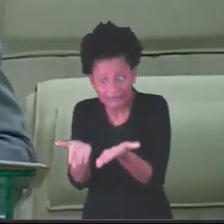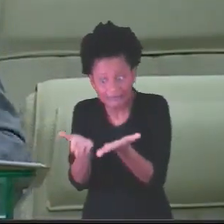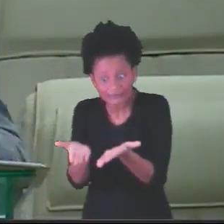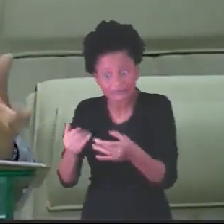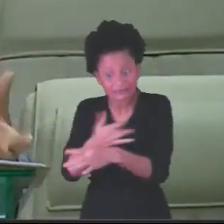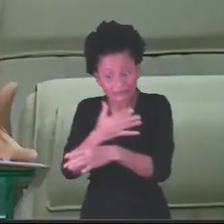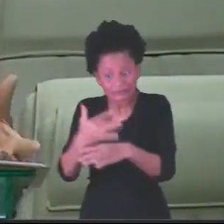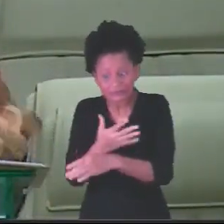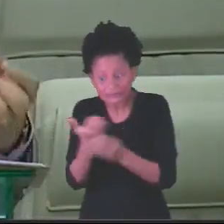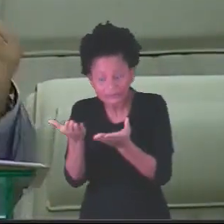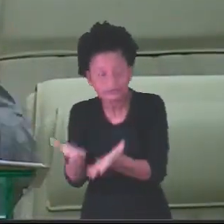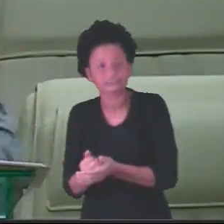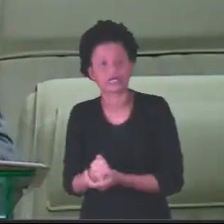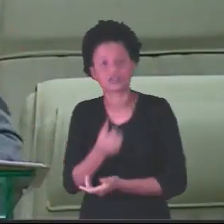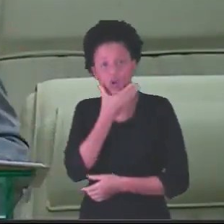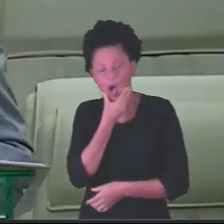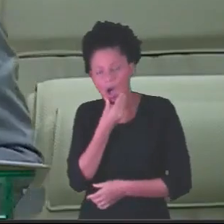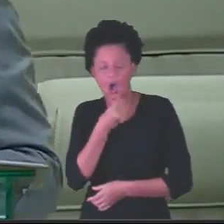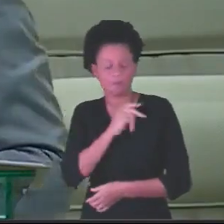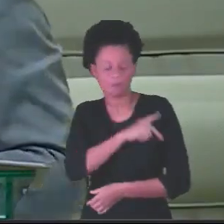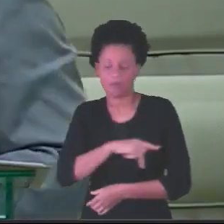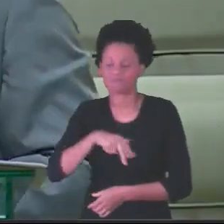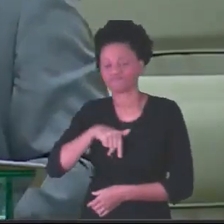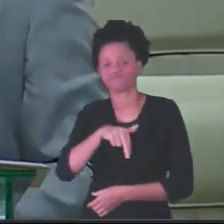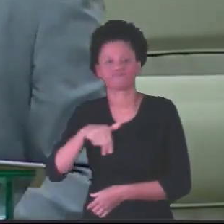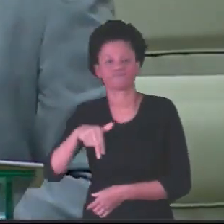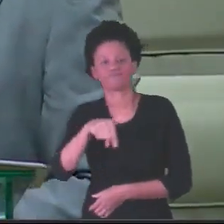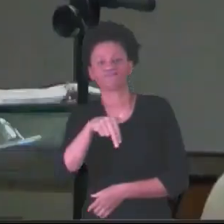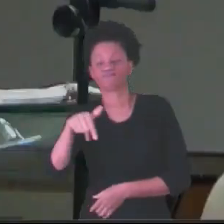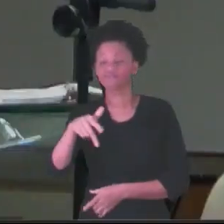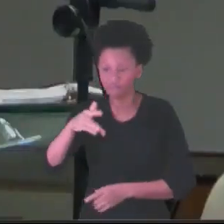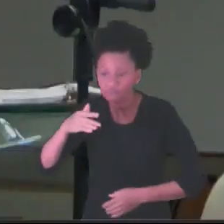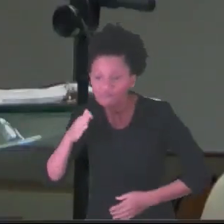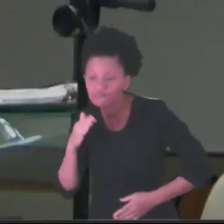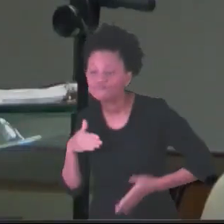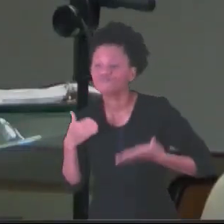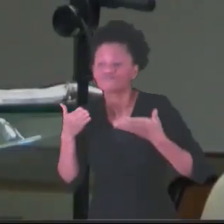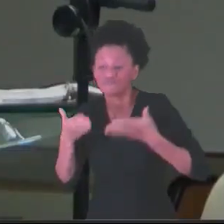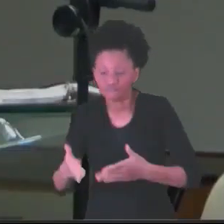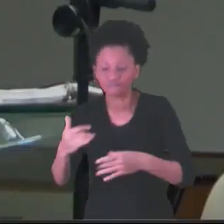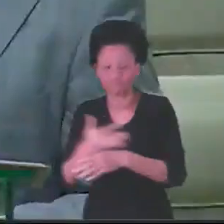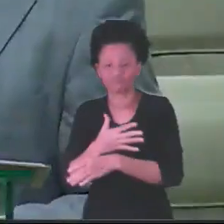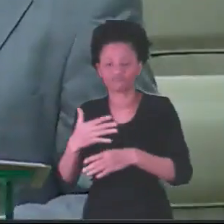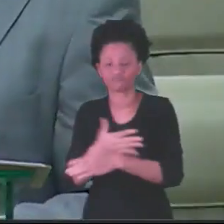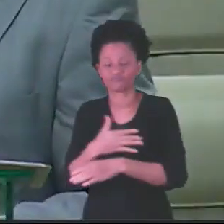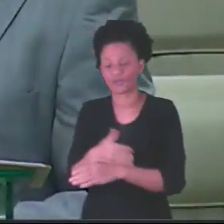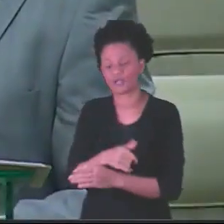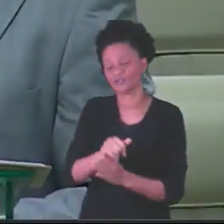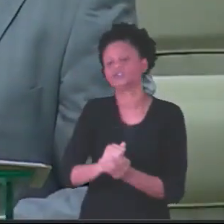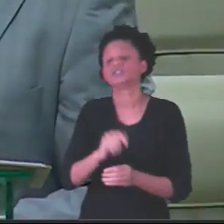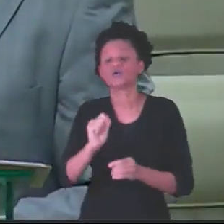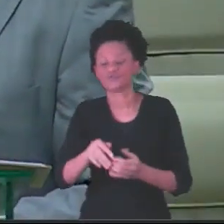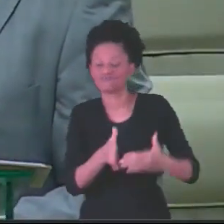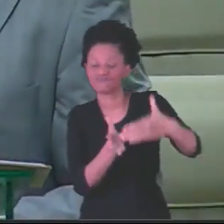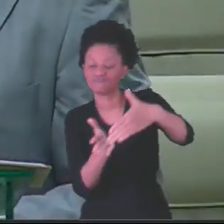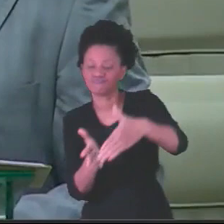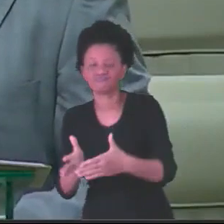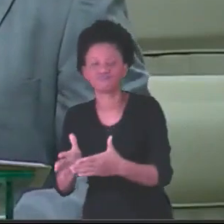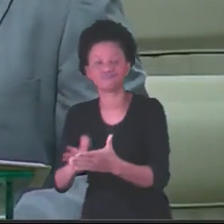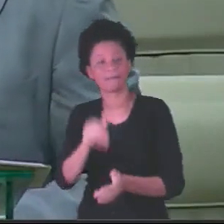e paulo quando chega na cidade de filipos ele encontra na margem do rio